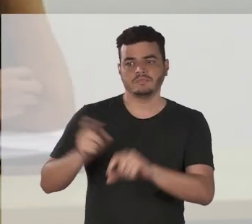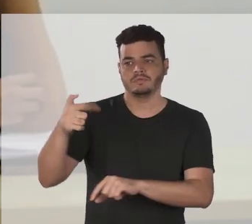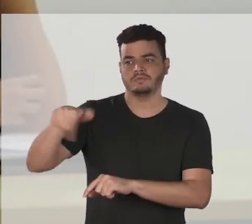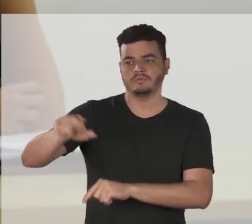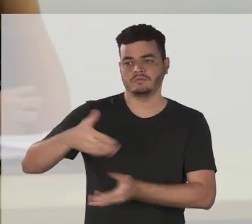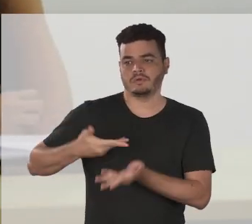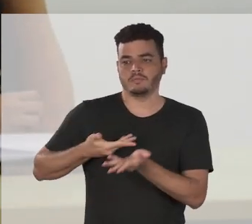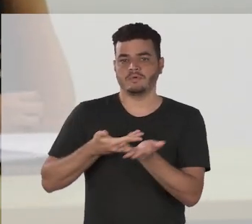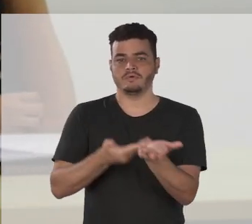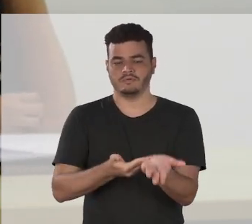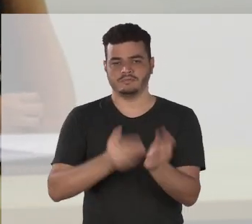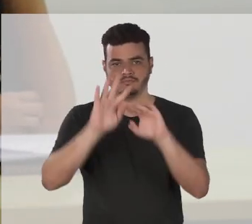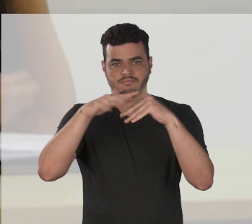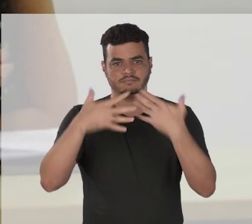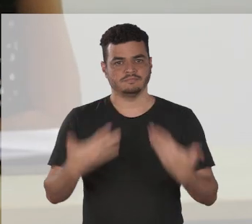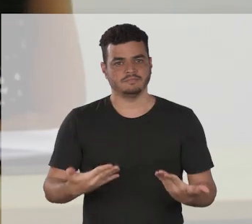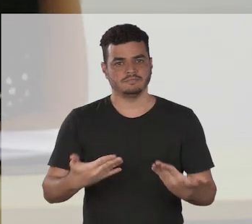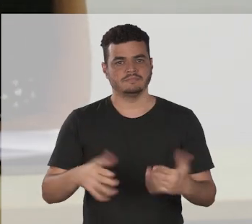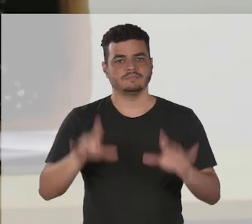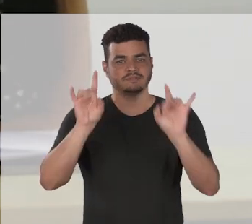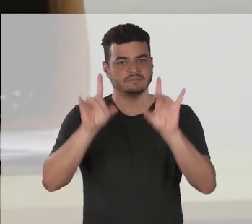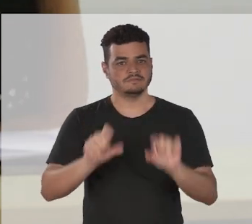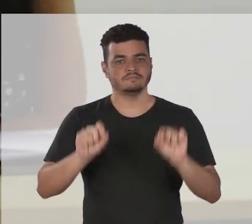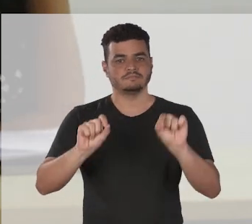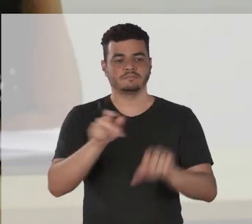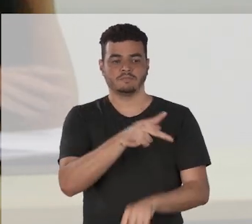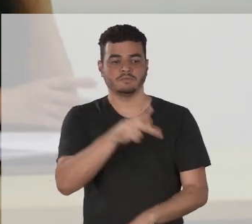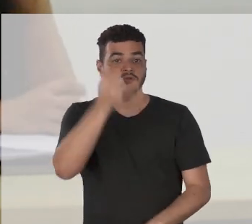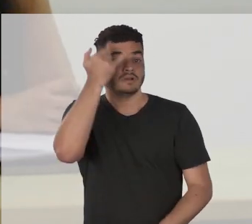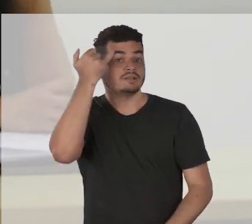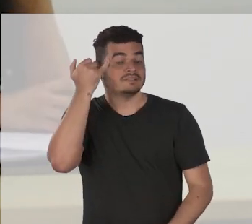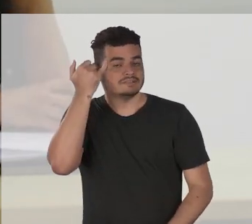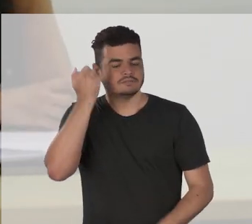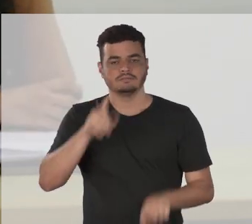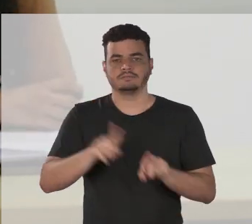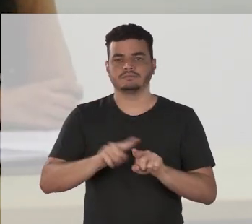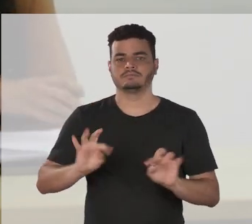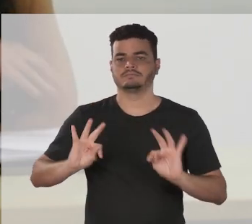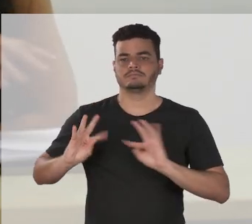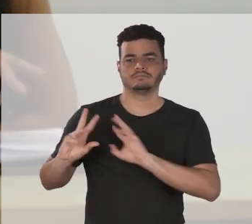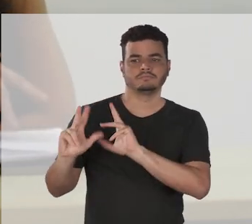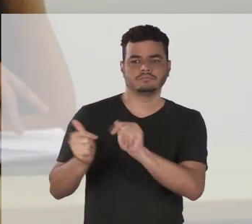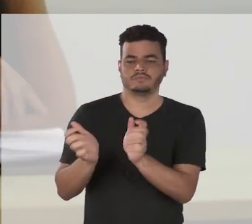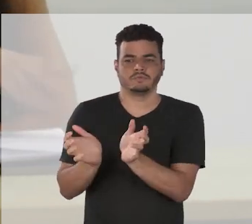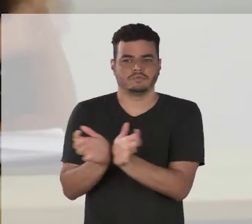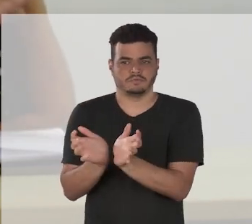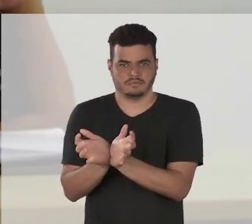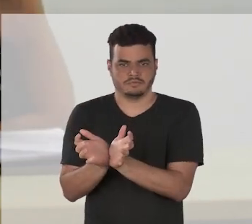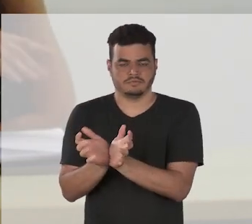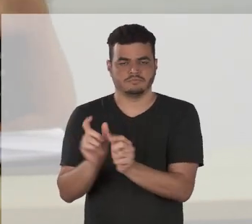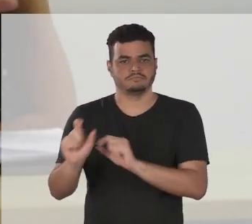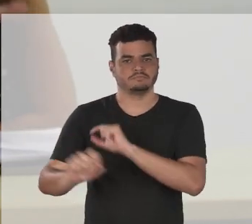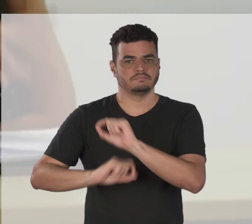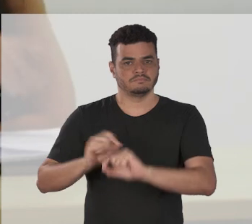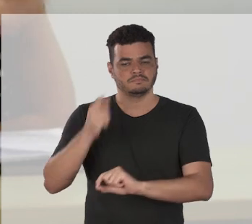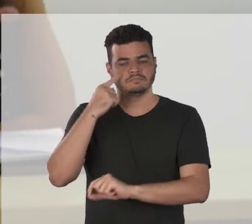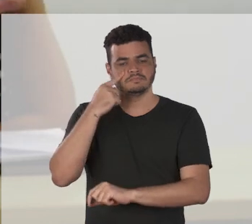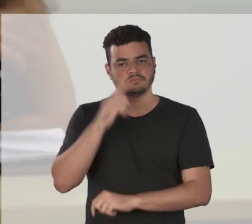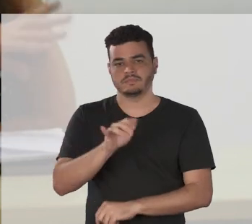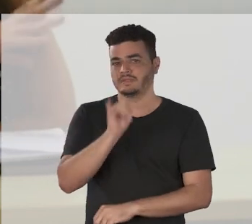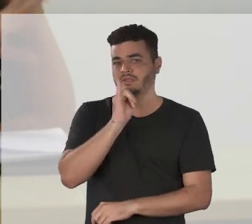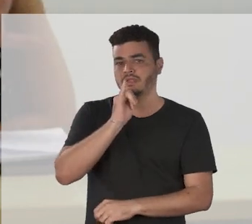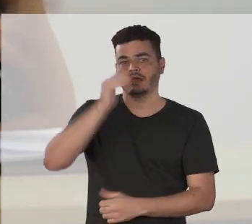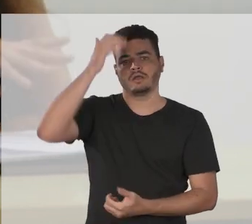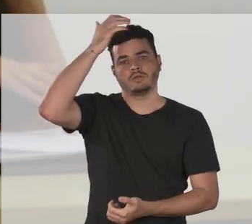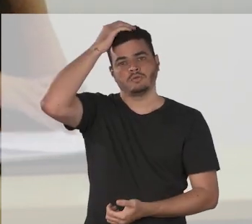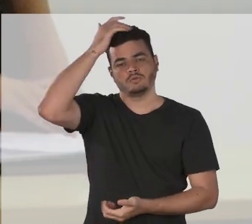para vir para esse congresso, especialmente a Isis e a toda a sua equipe. Bom, Anildo,